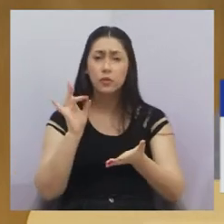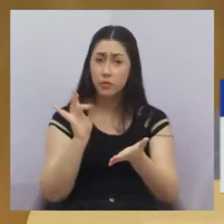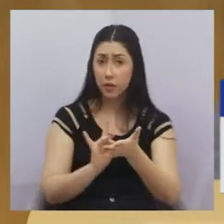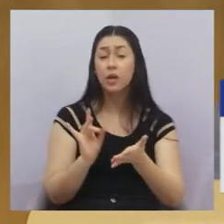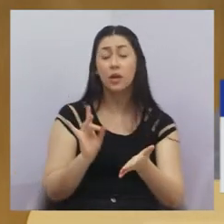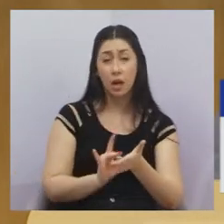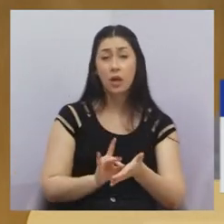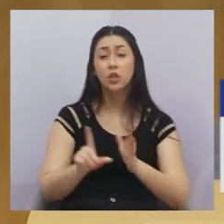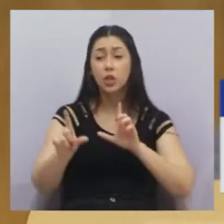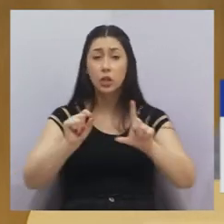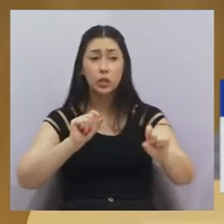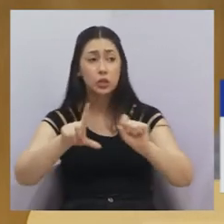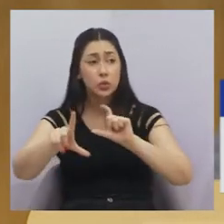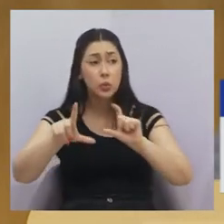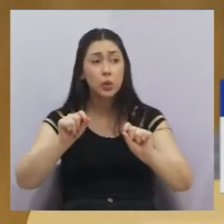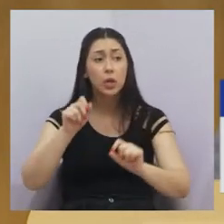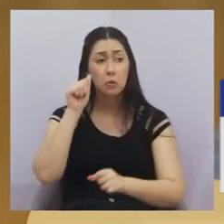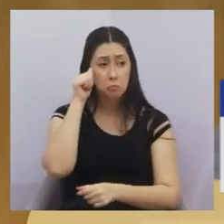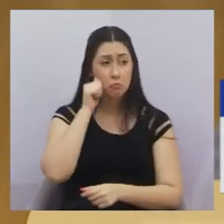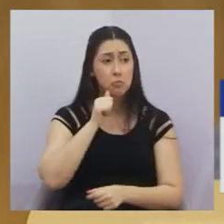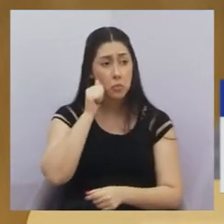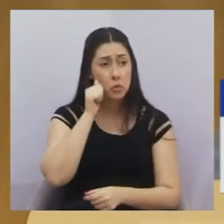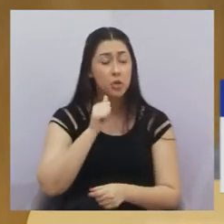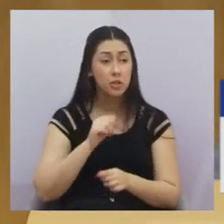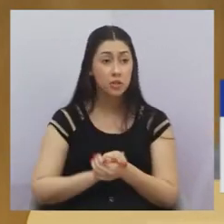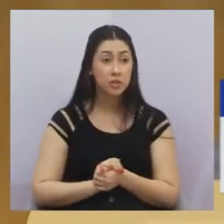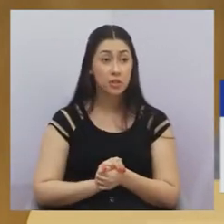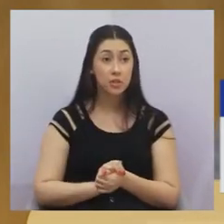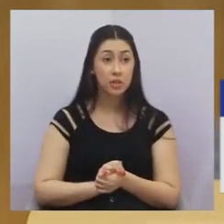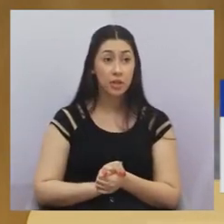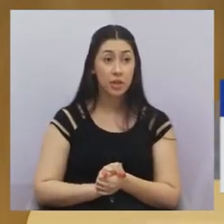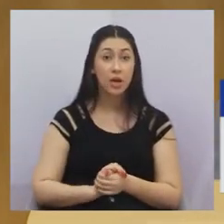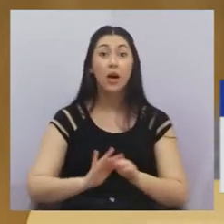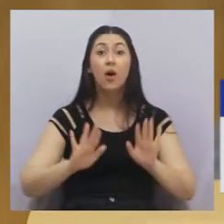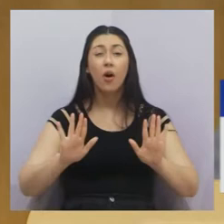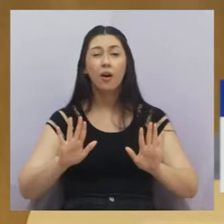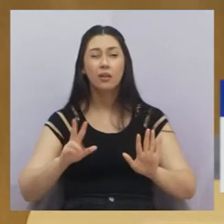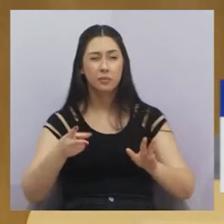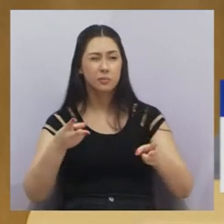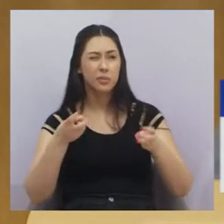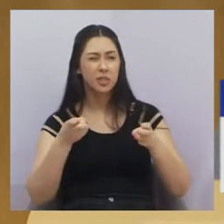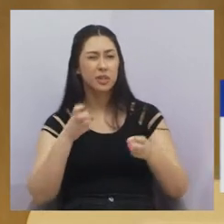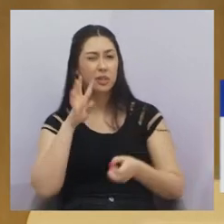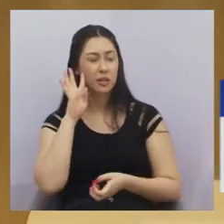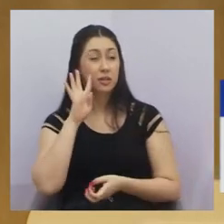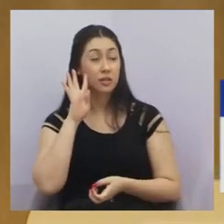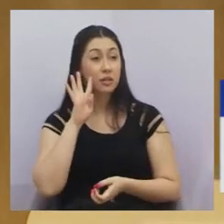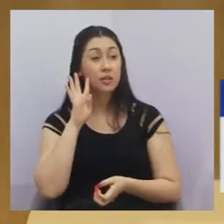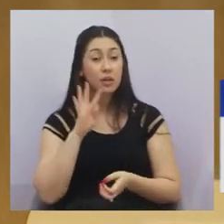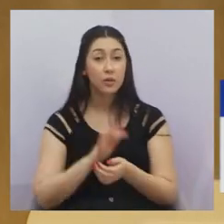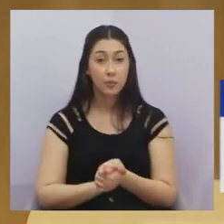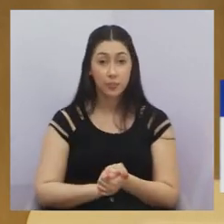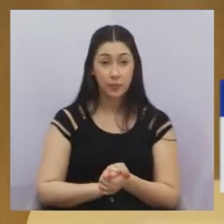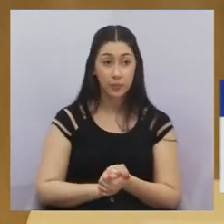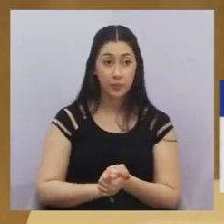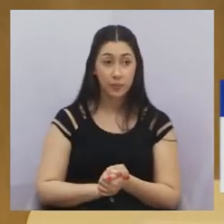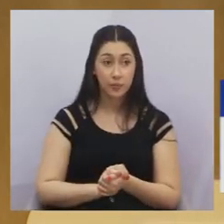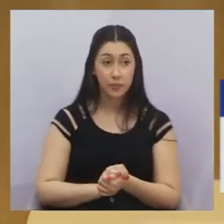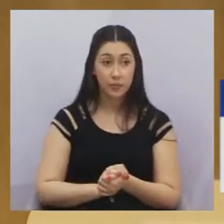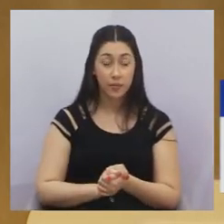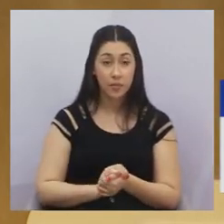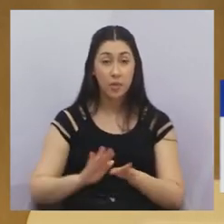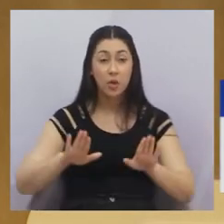em nomear as mulheres para comandar as secretarias. E olha que dado interessante, Salete. Quando se